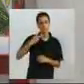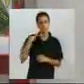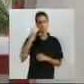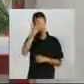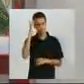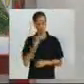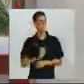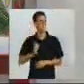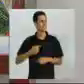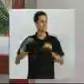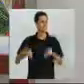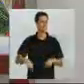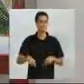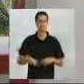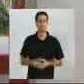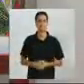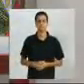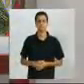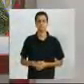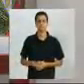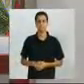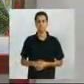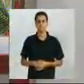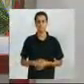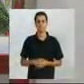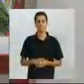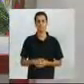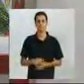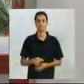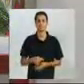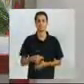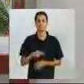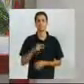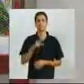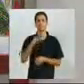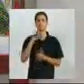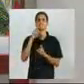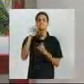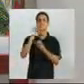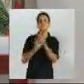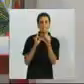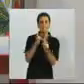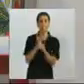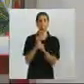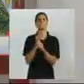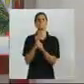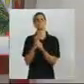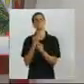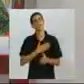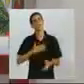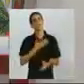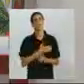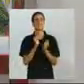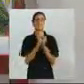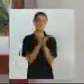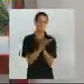presentes e a todos que sempre nos dão o carinho de estarem aí ligados através da TV Legislativa ou da internet. Sempre um prazer poder estar aqui com os